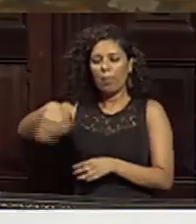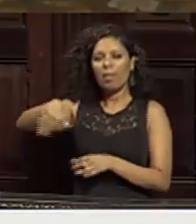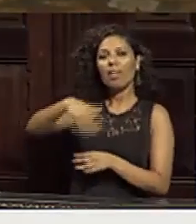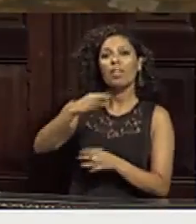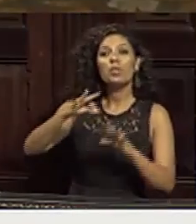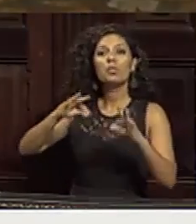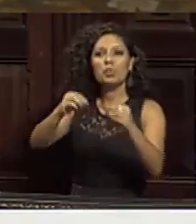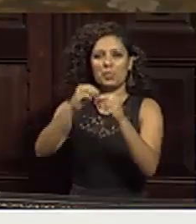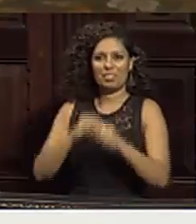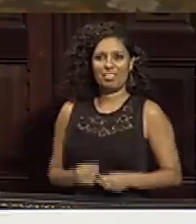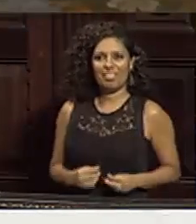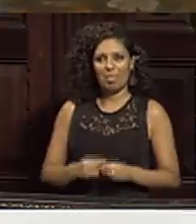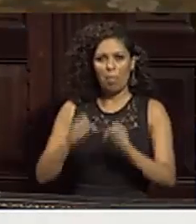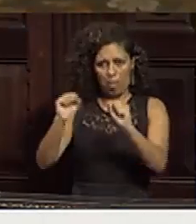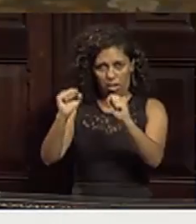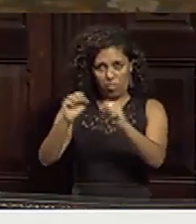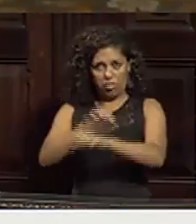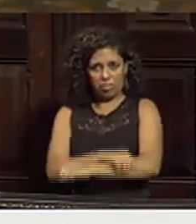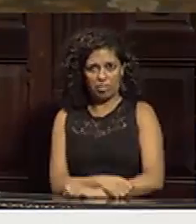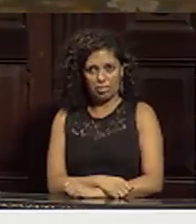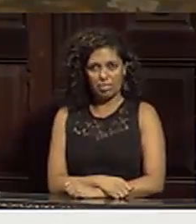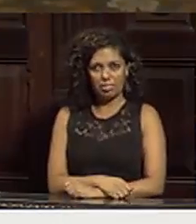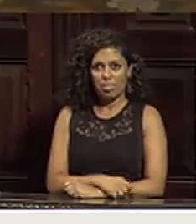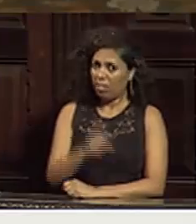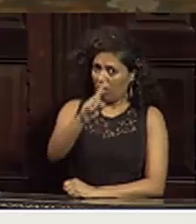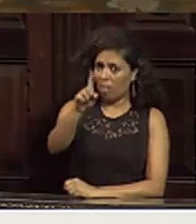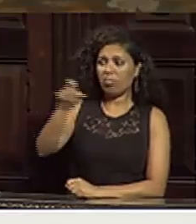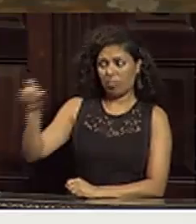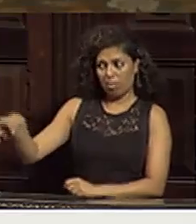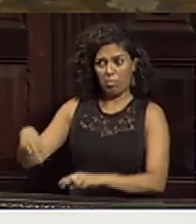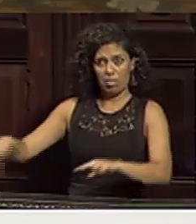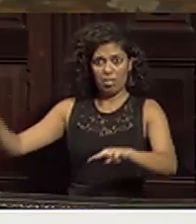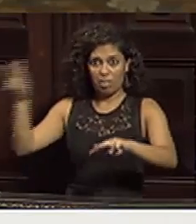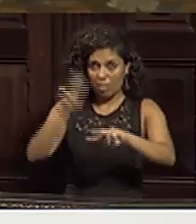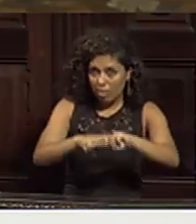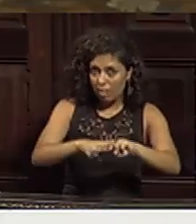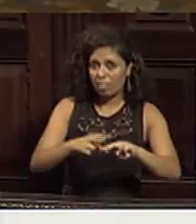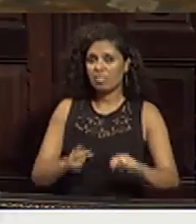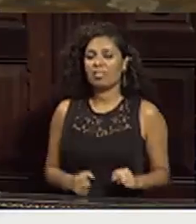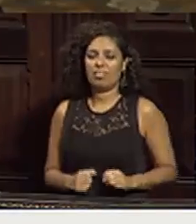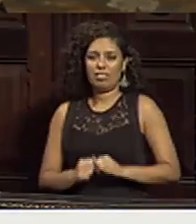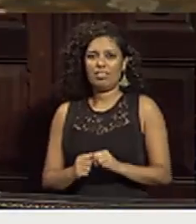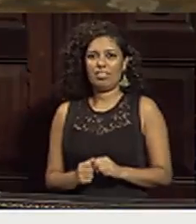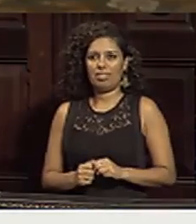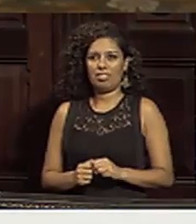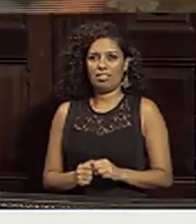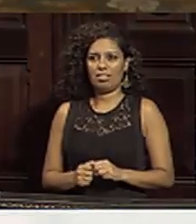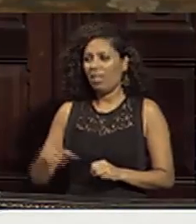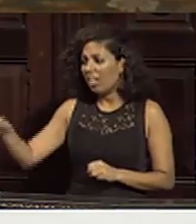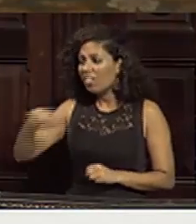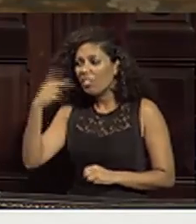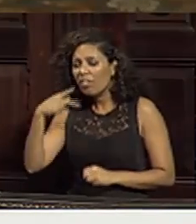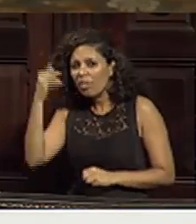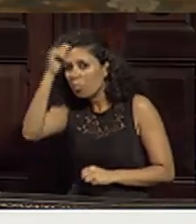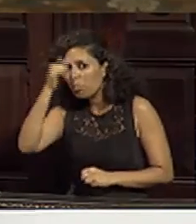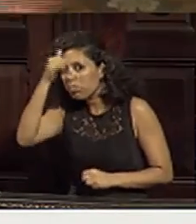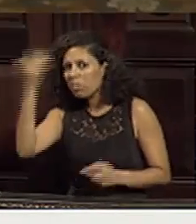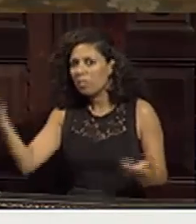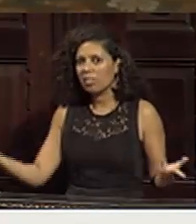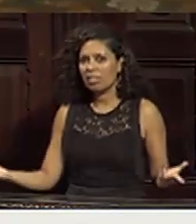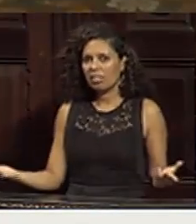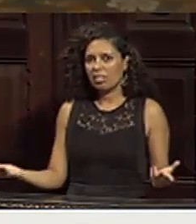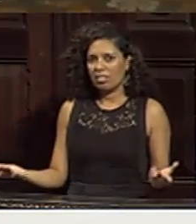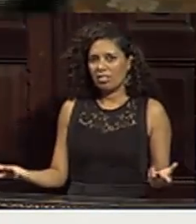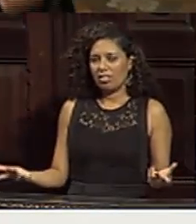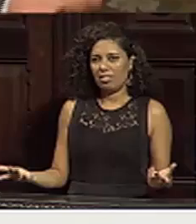Brasil, não seja atentado ao pudor. Teremos outras formas de atentado ao pudor. Nada